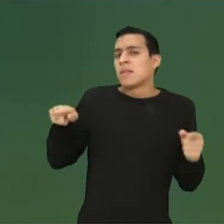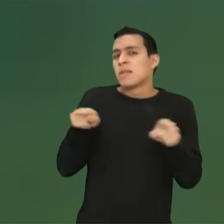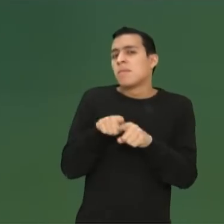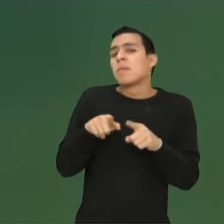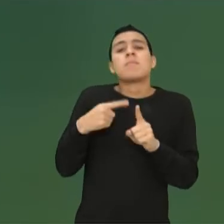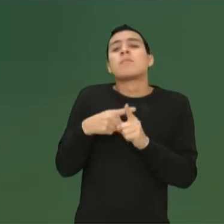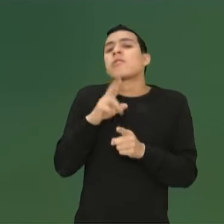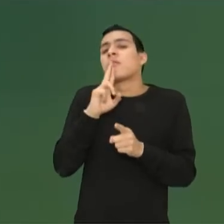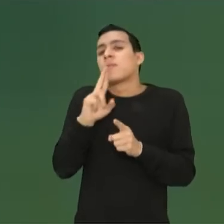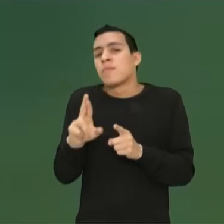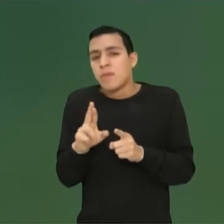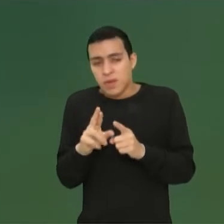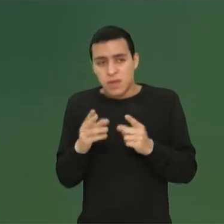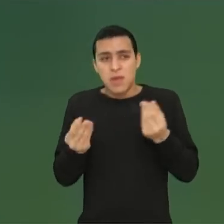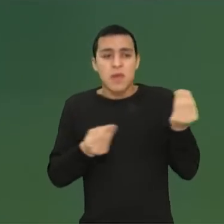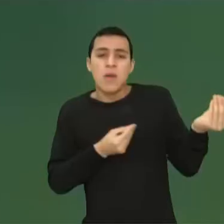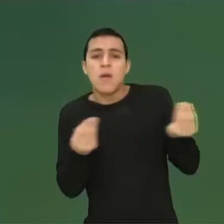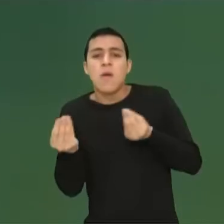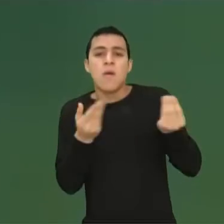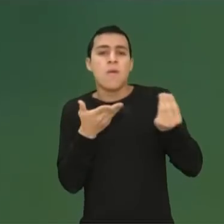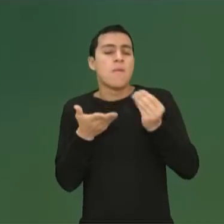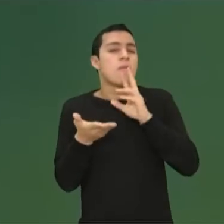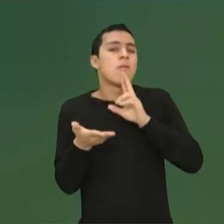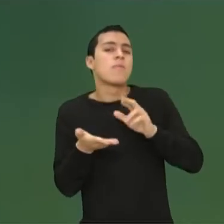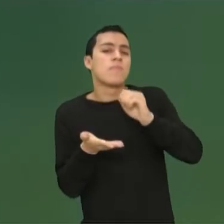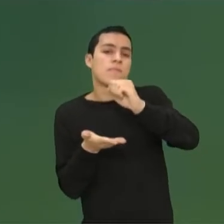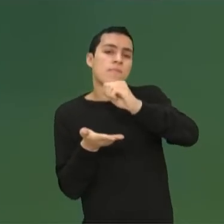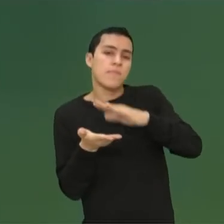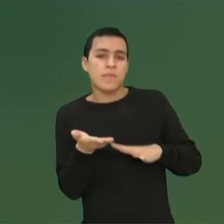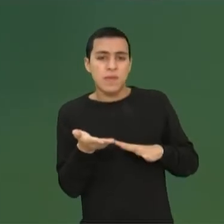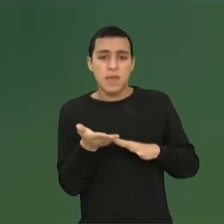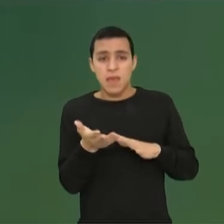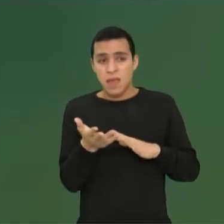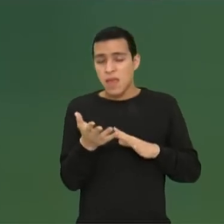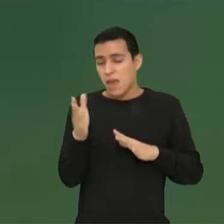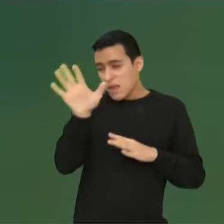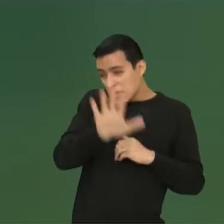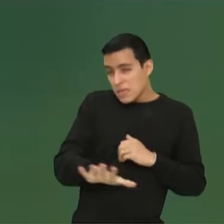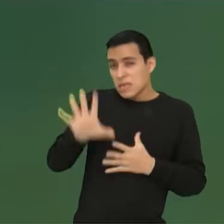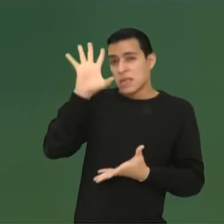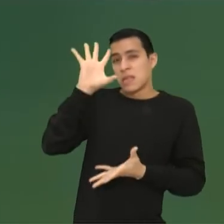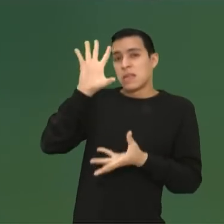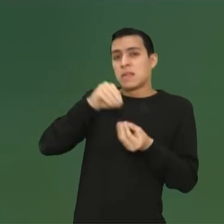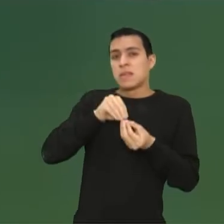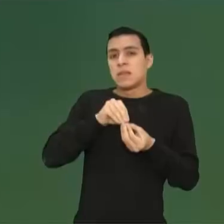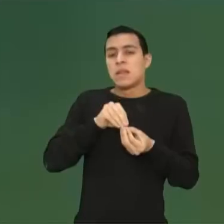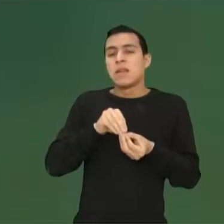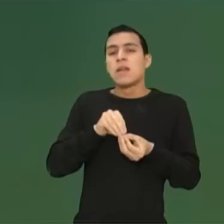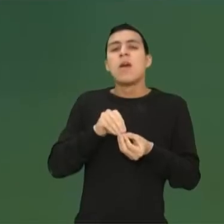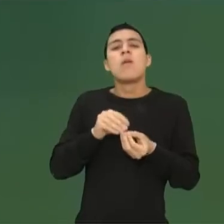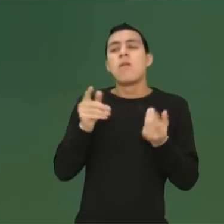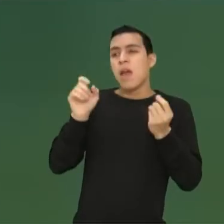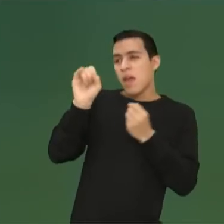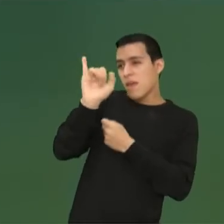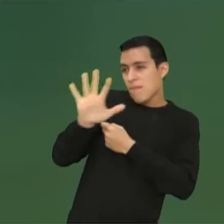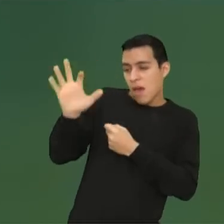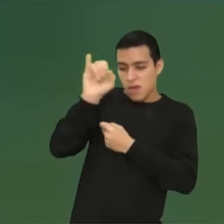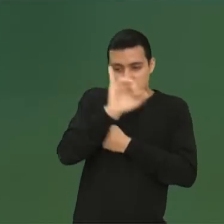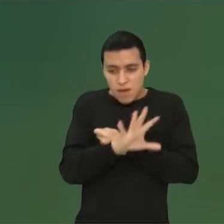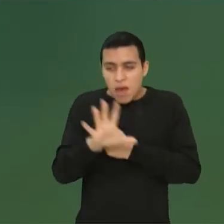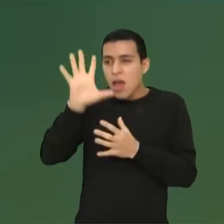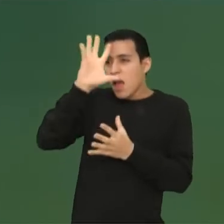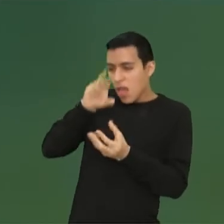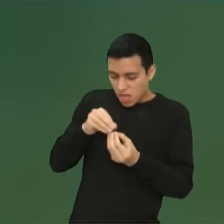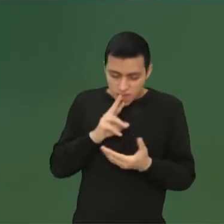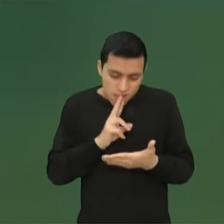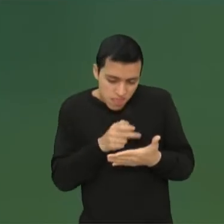esta resposta. Para responder exercício, a chave, o segredo, interpretar a imagem. Daqui a pouco eu